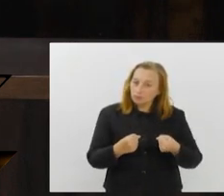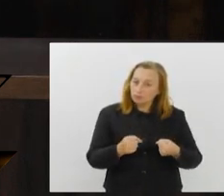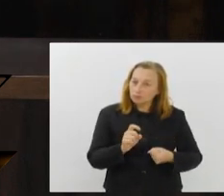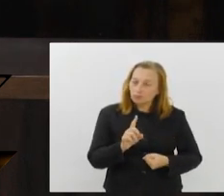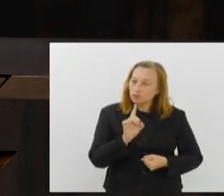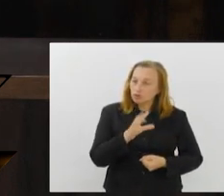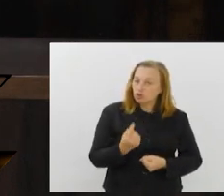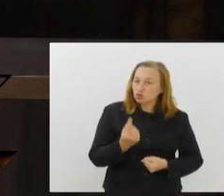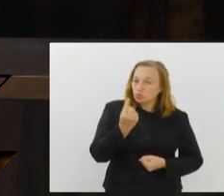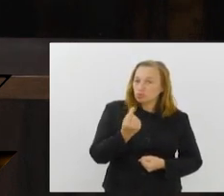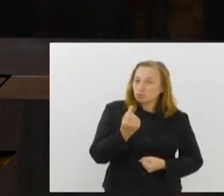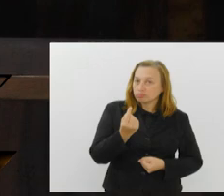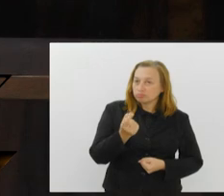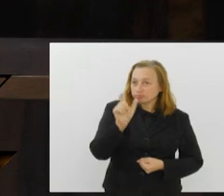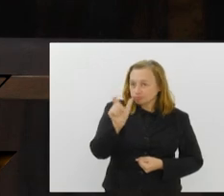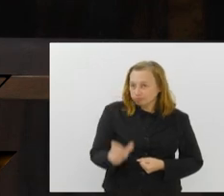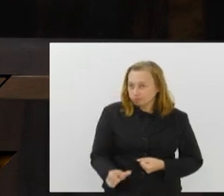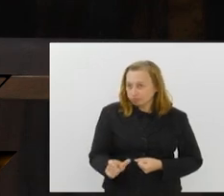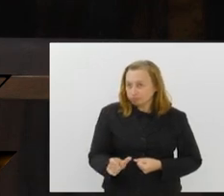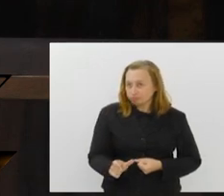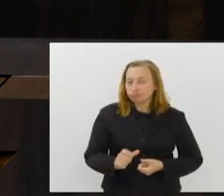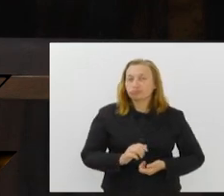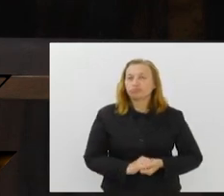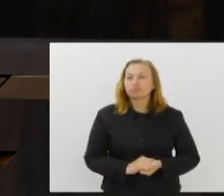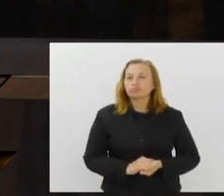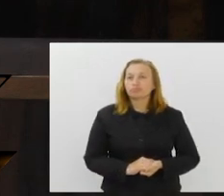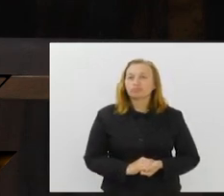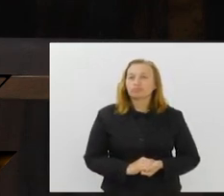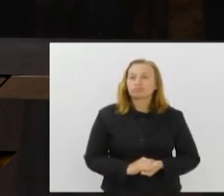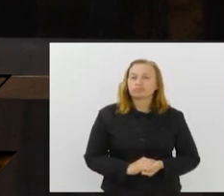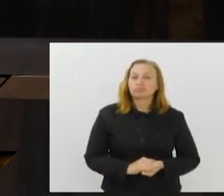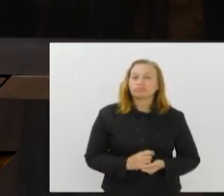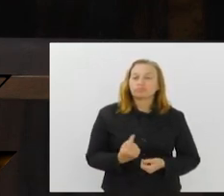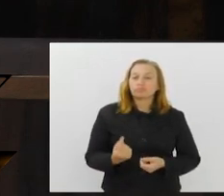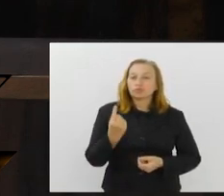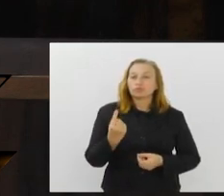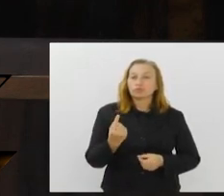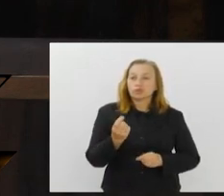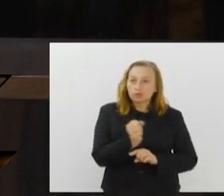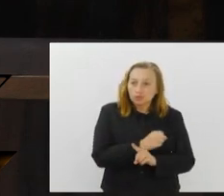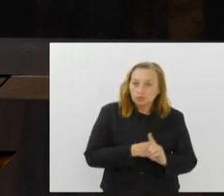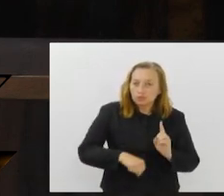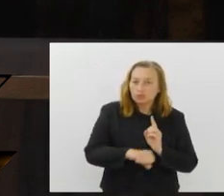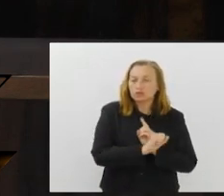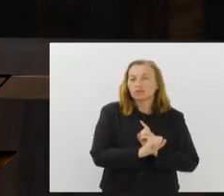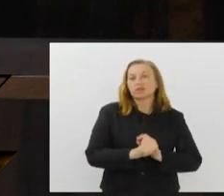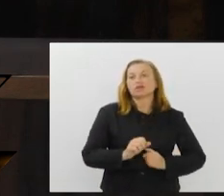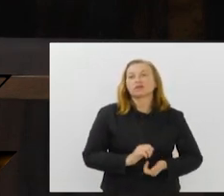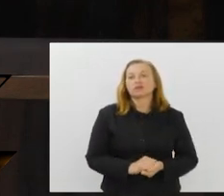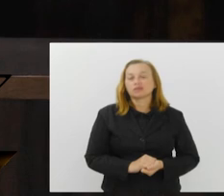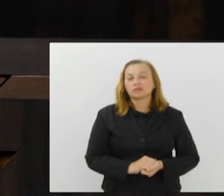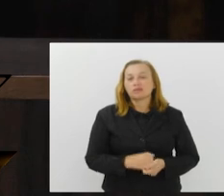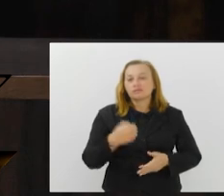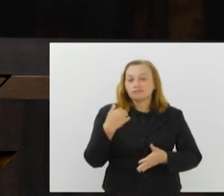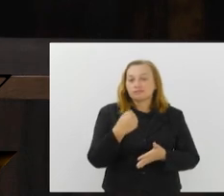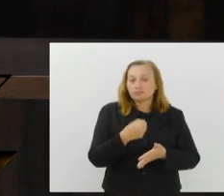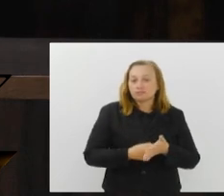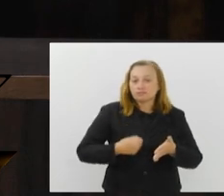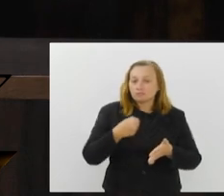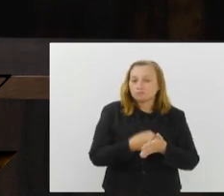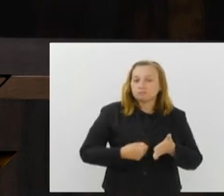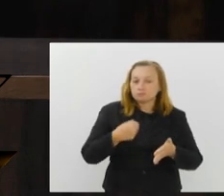de uma pessoa de uma causa de uma empresa de uma sociedade de causas de resistência